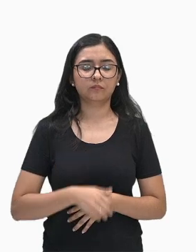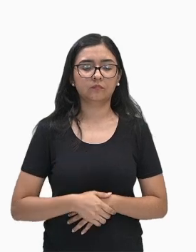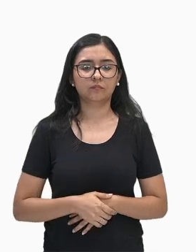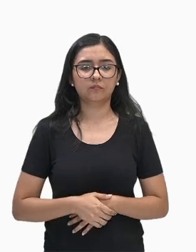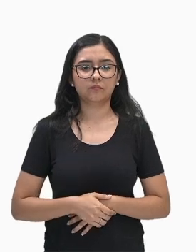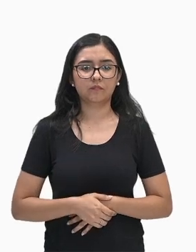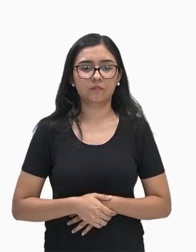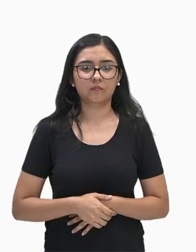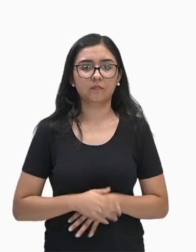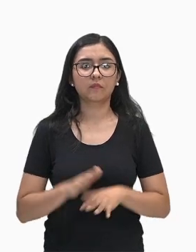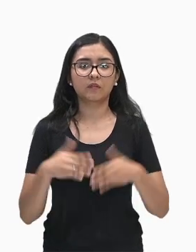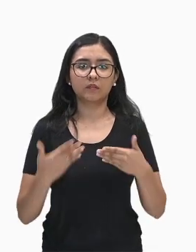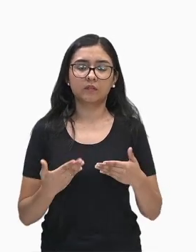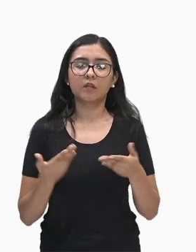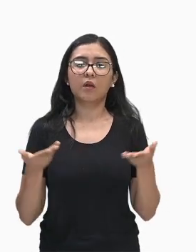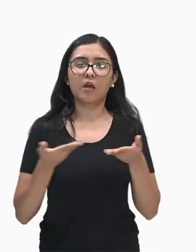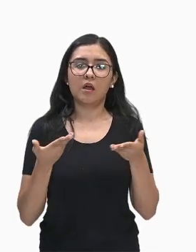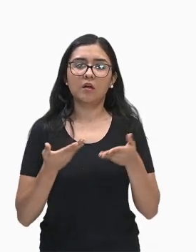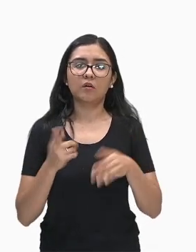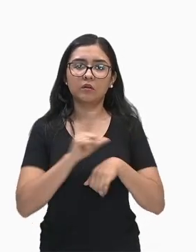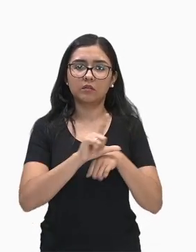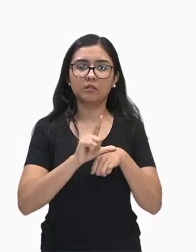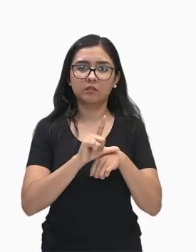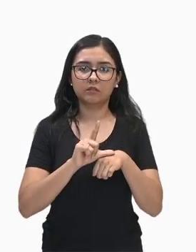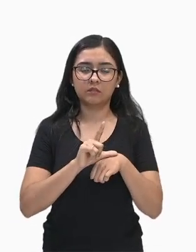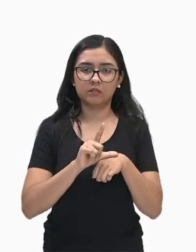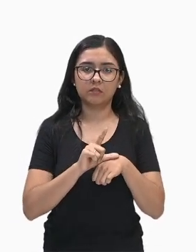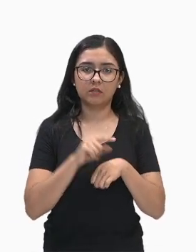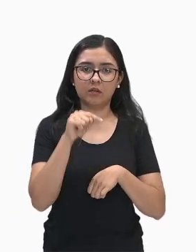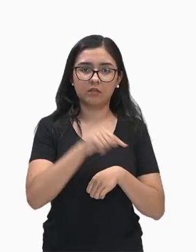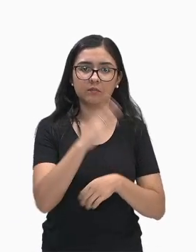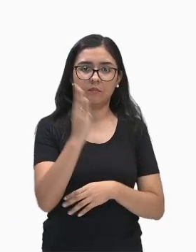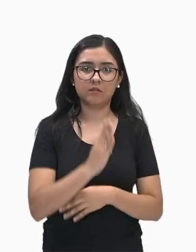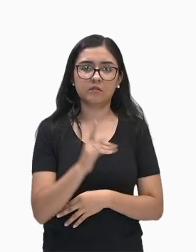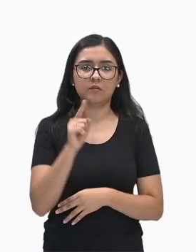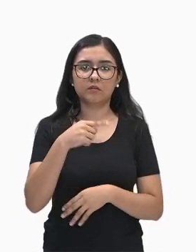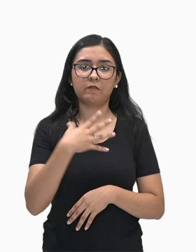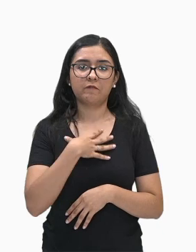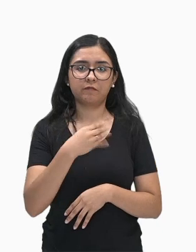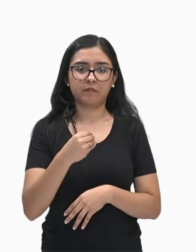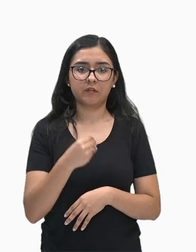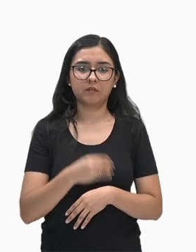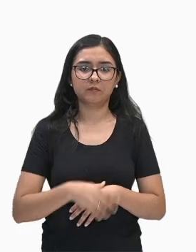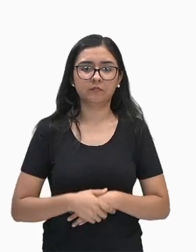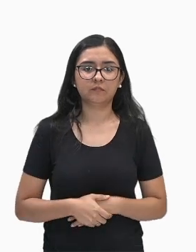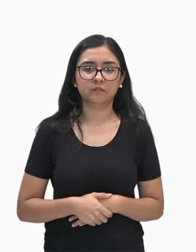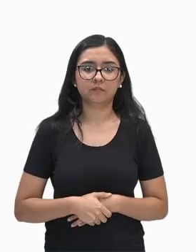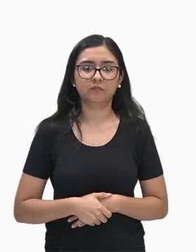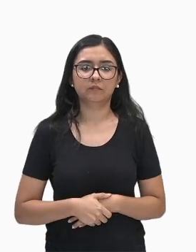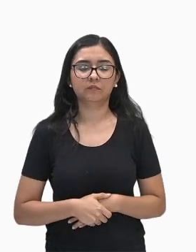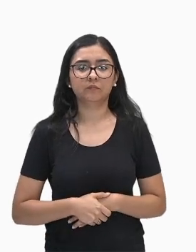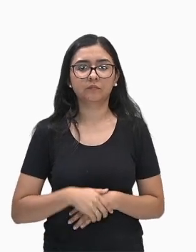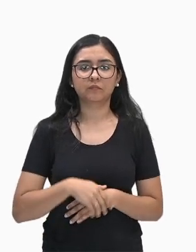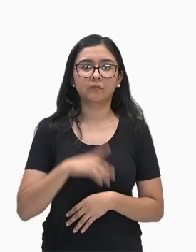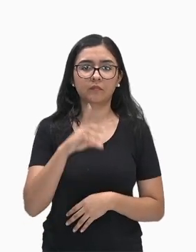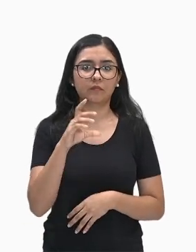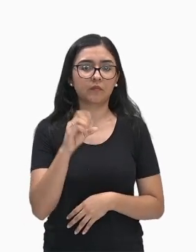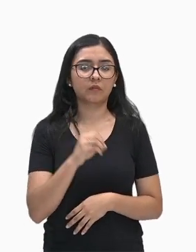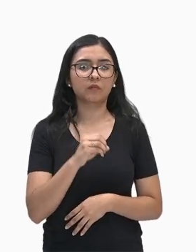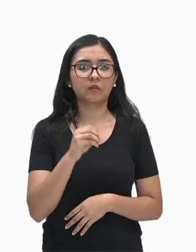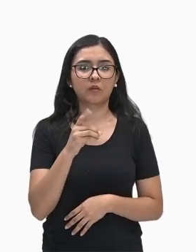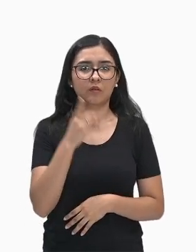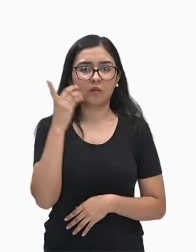deixando seu filho como príncipe regente do Brasil. Não é isso? Quem é isso? Dom Pedro I, não é isso? Que